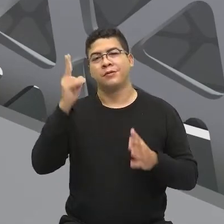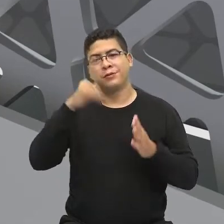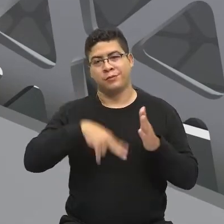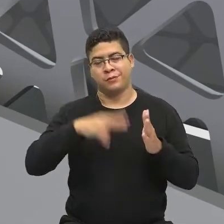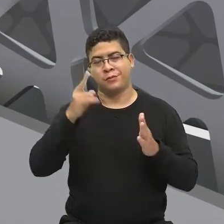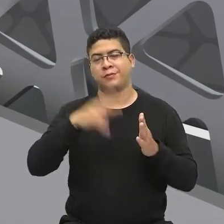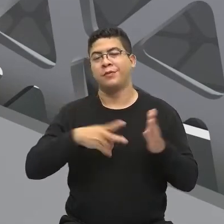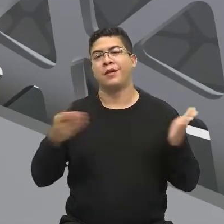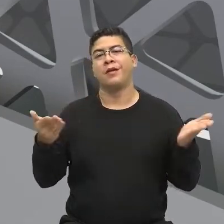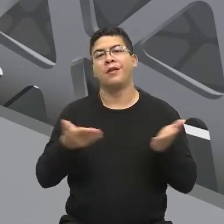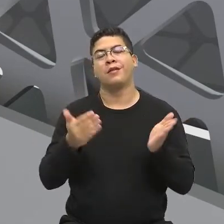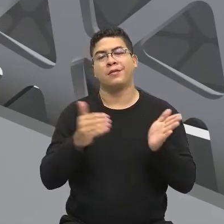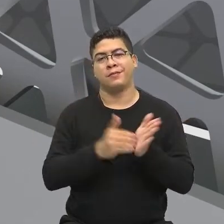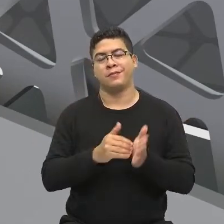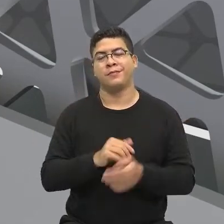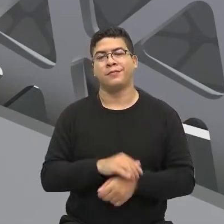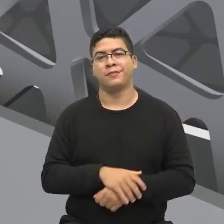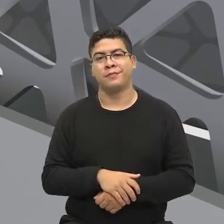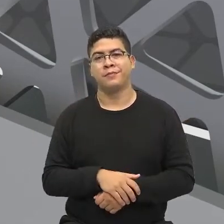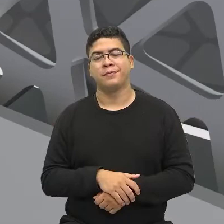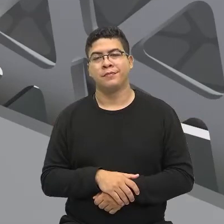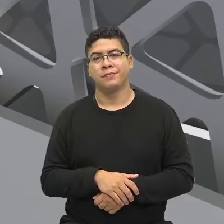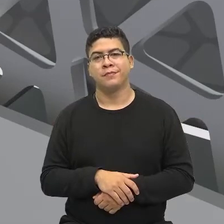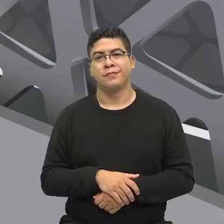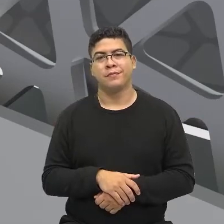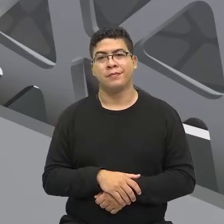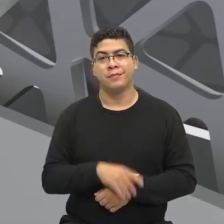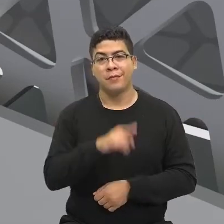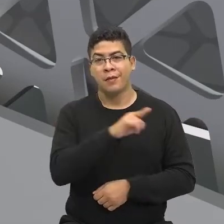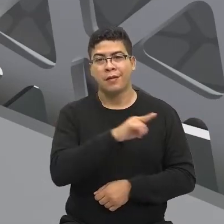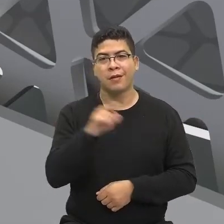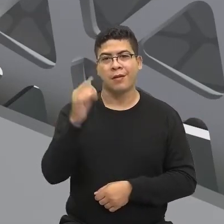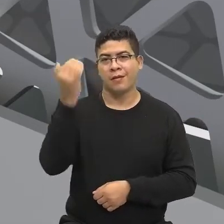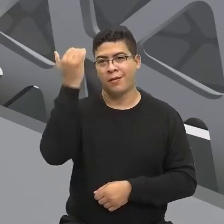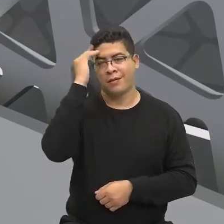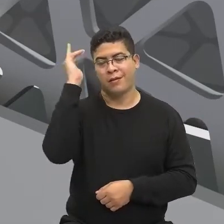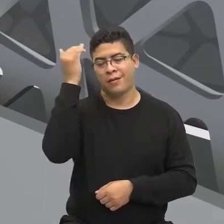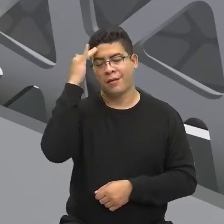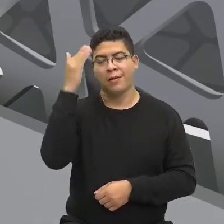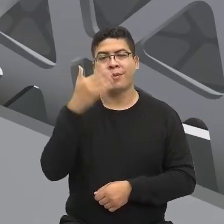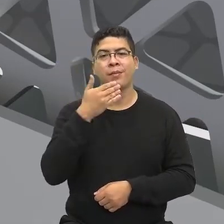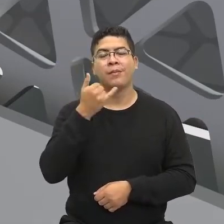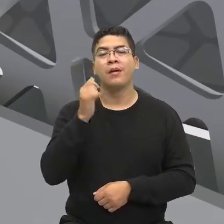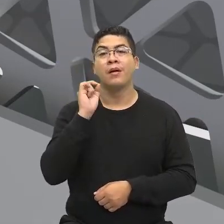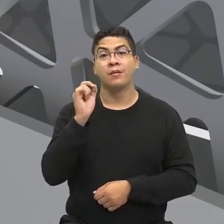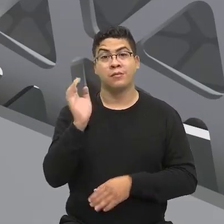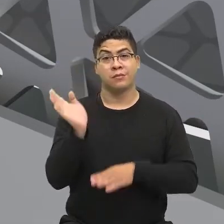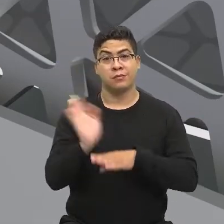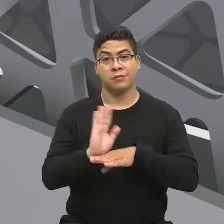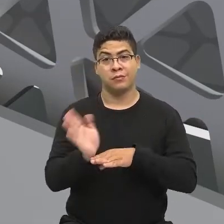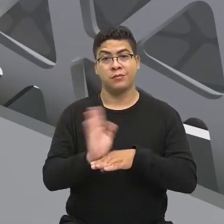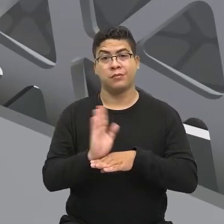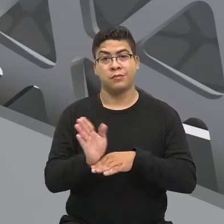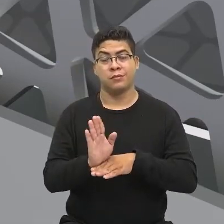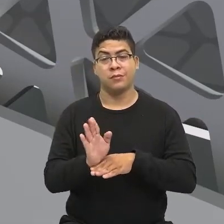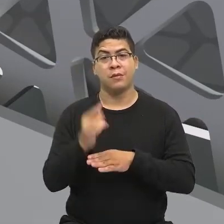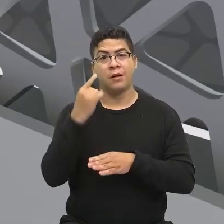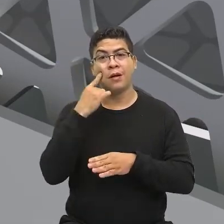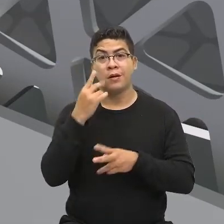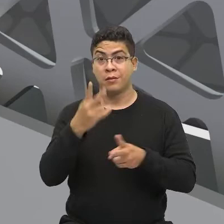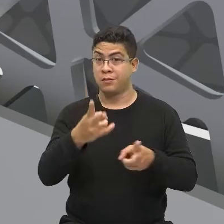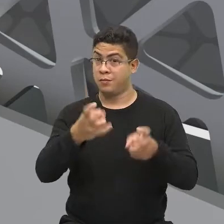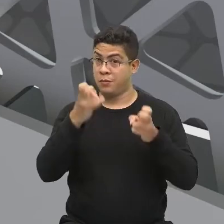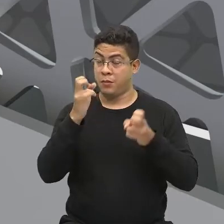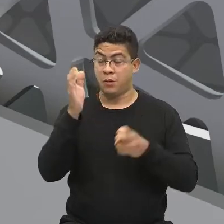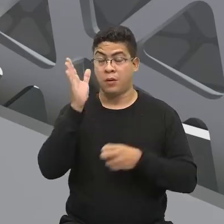leitores. E para você compreender melhor, você vai assistir a um vídeo, né, e preste